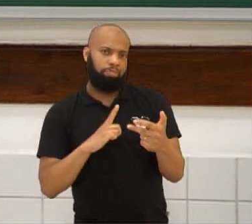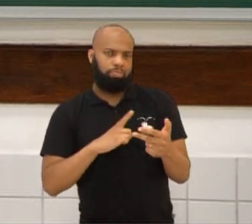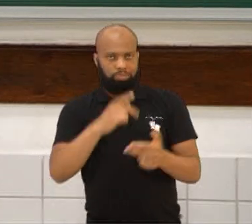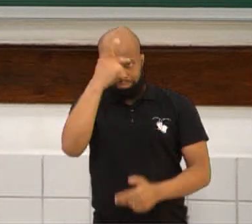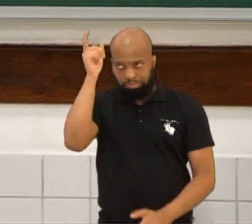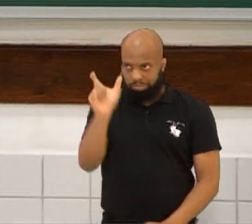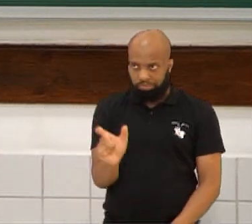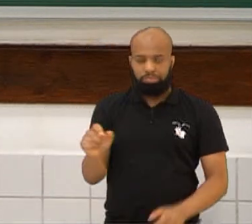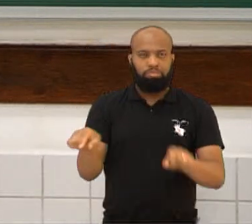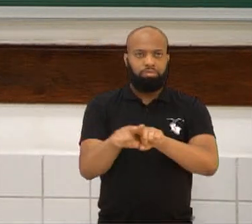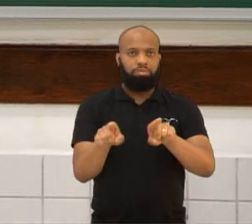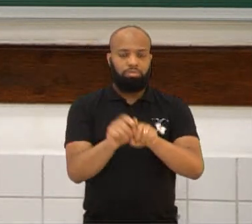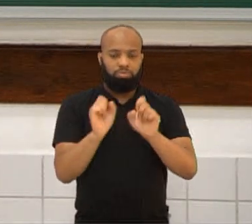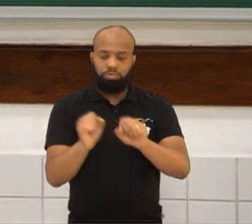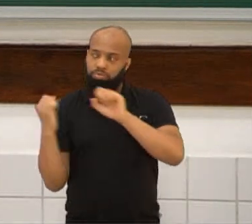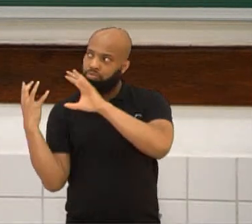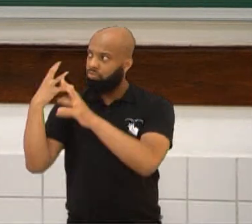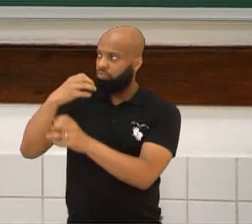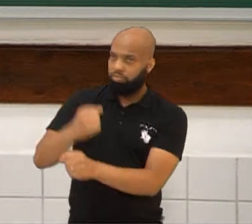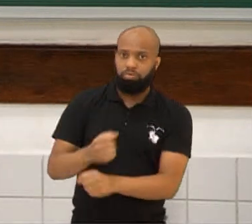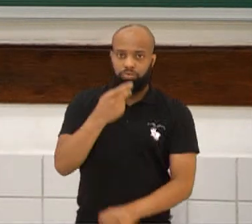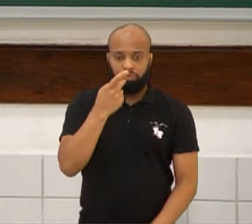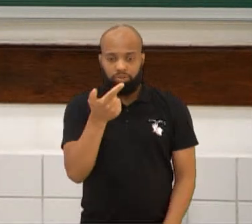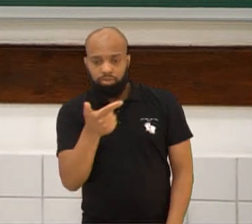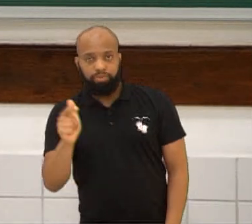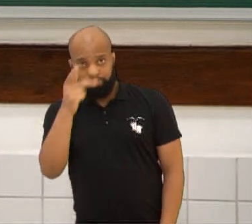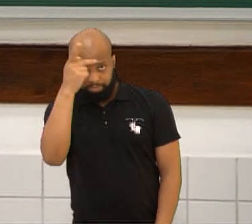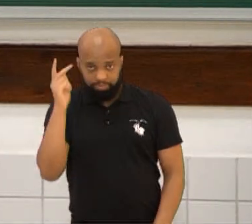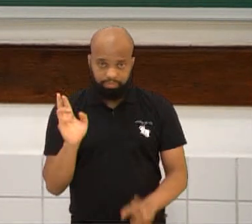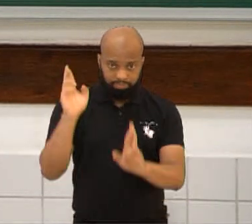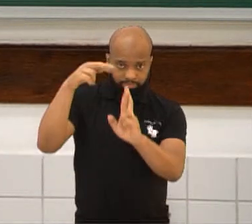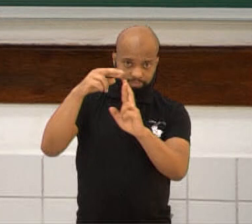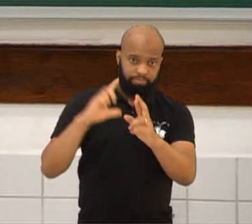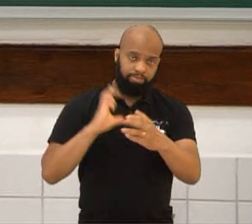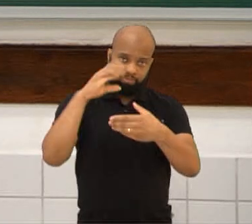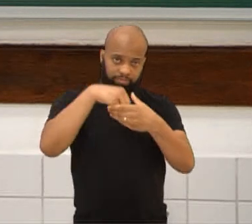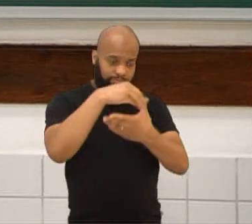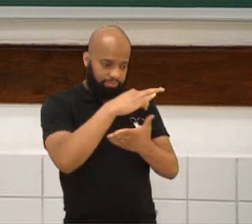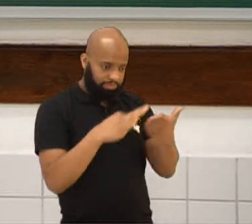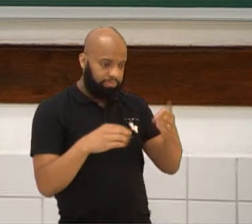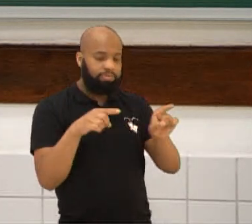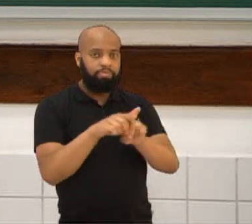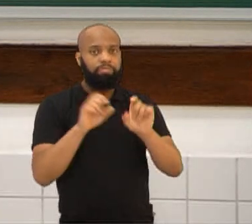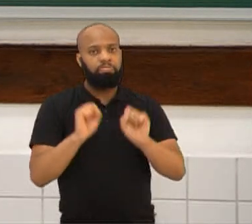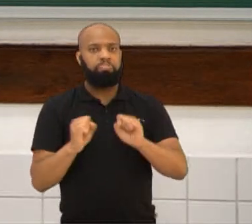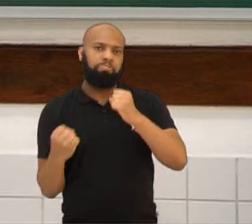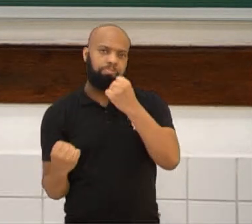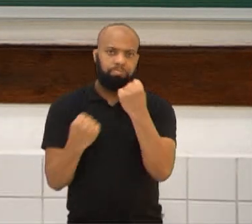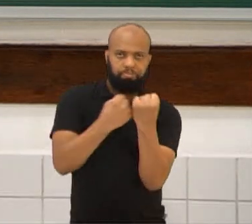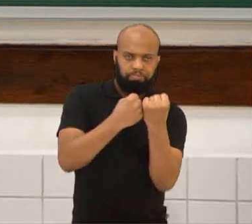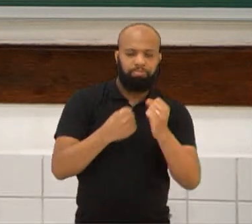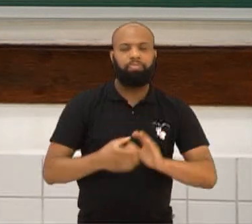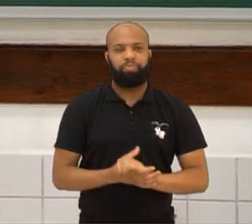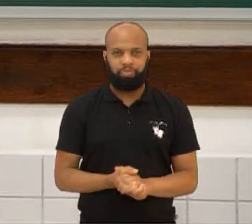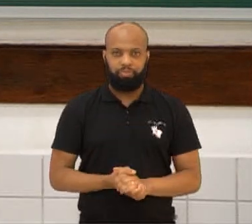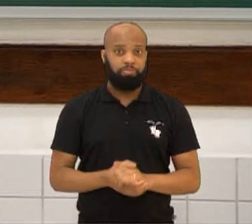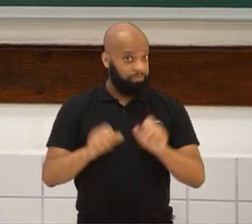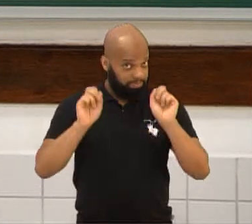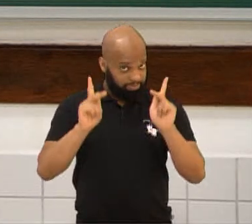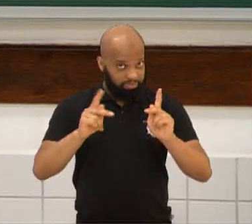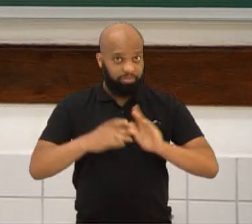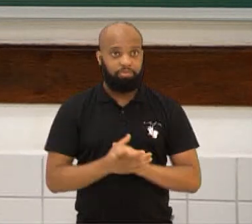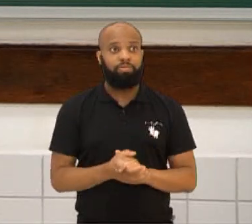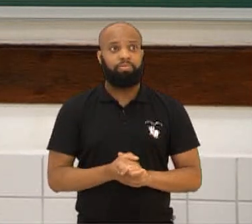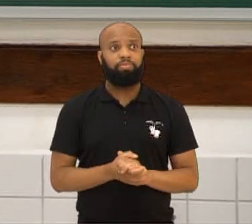pode retomar essa pessoa de quem se fala dentro do texto, ou ele pode substituir,